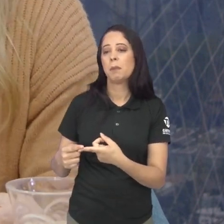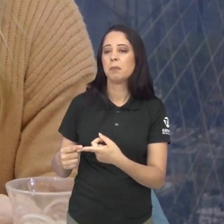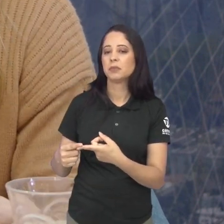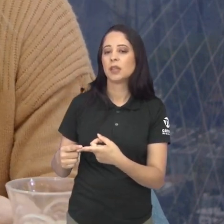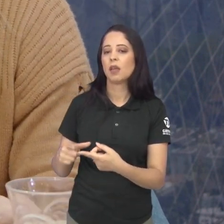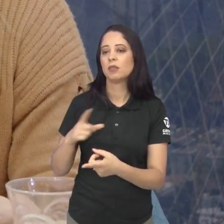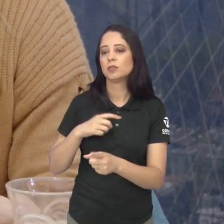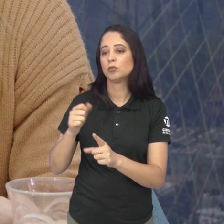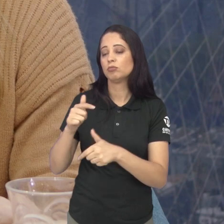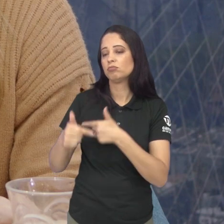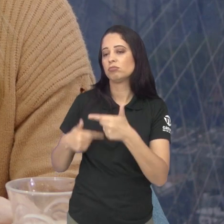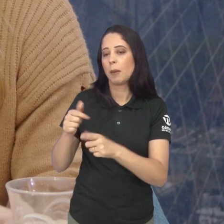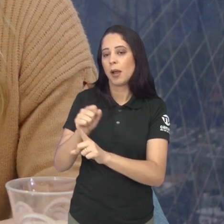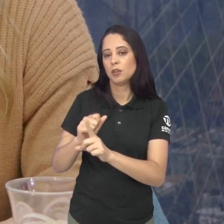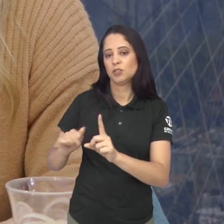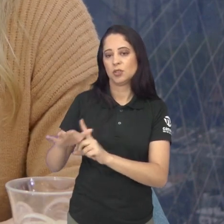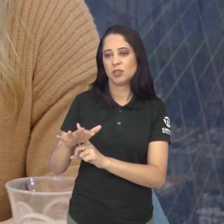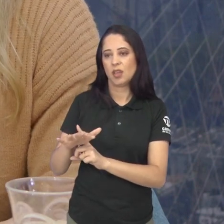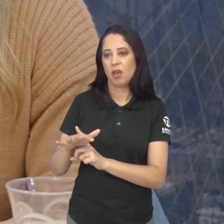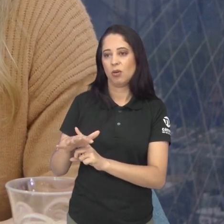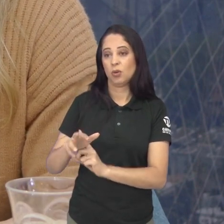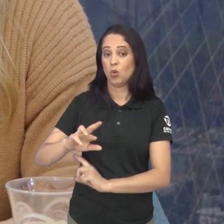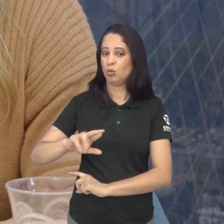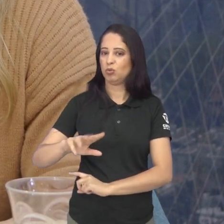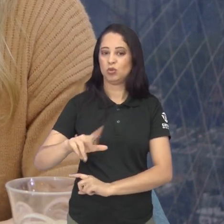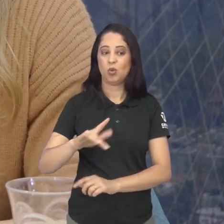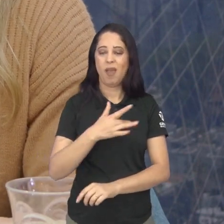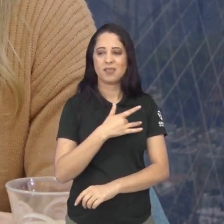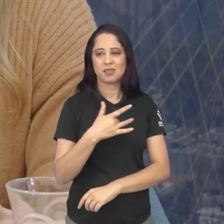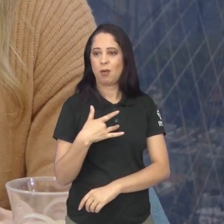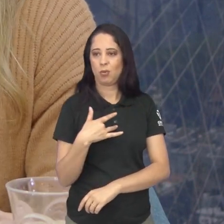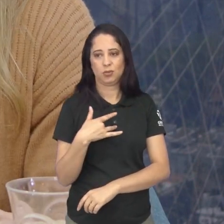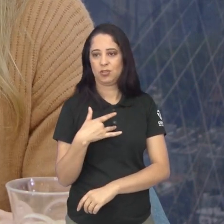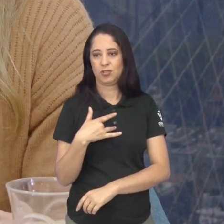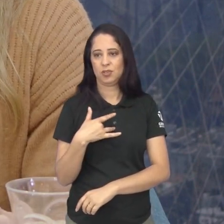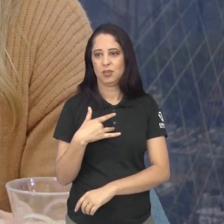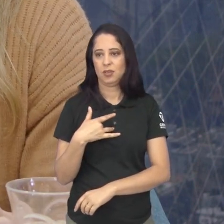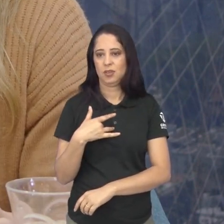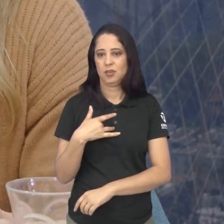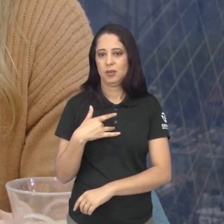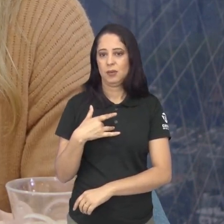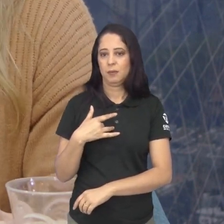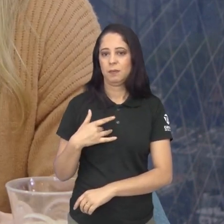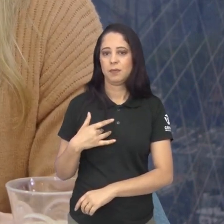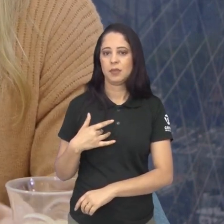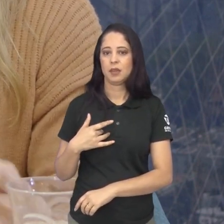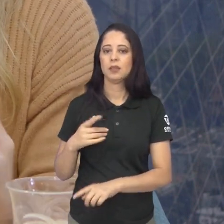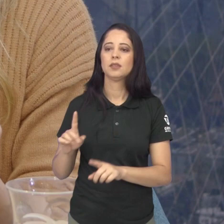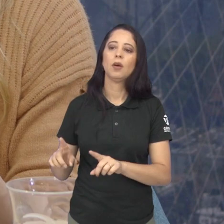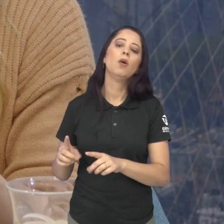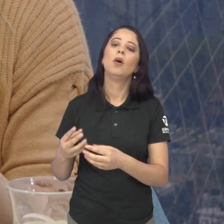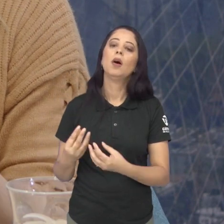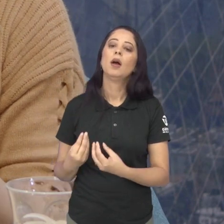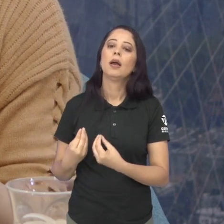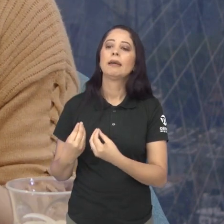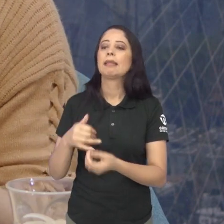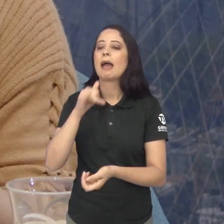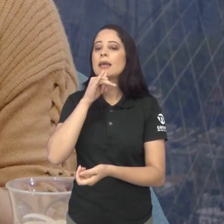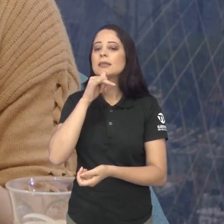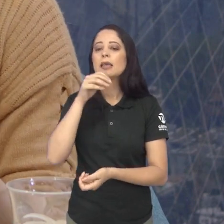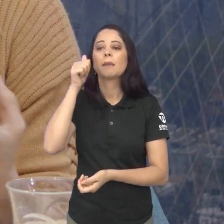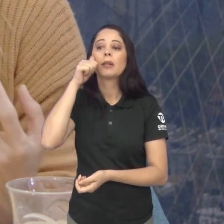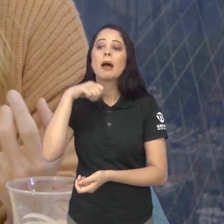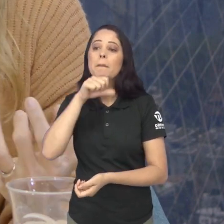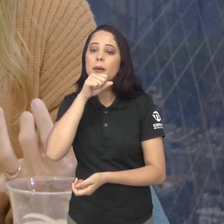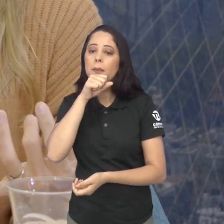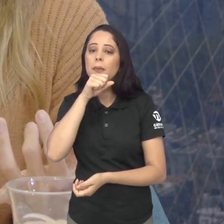serviço social. Tá vendo? Não é pelo viés da saúde. Sempre foi pelo viés do serviço social. Para dar a disponibilidade de uma mãe